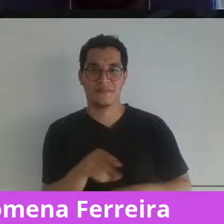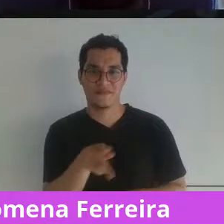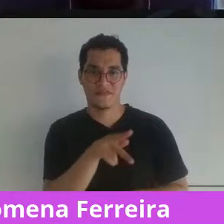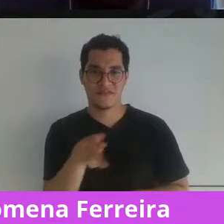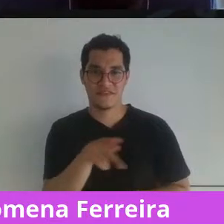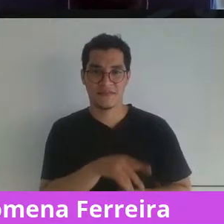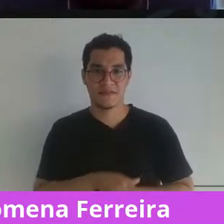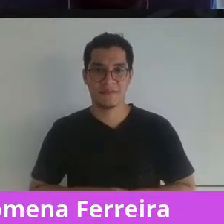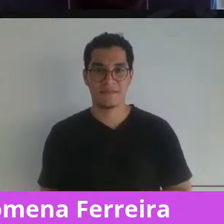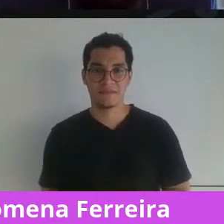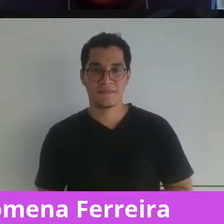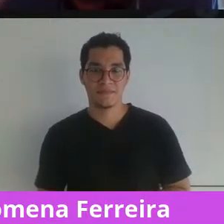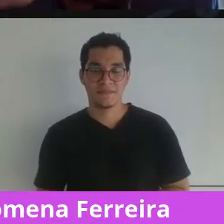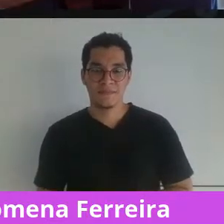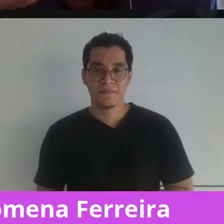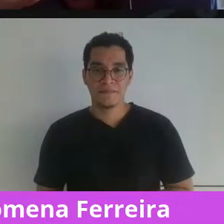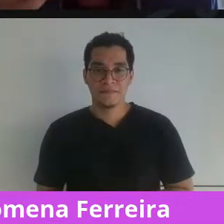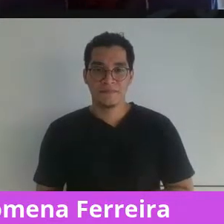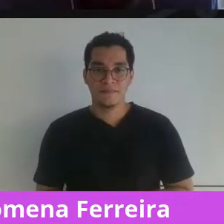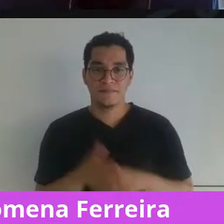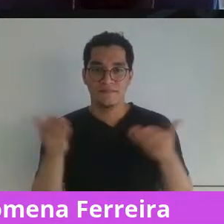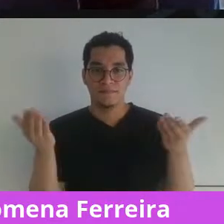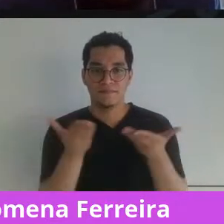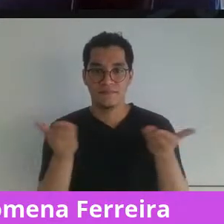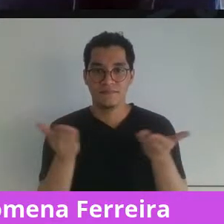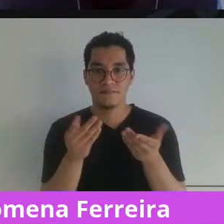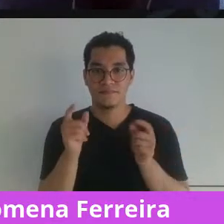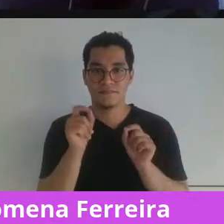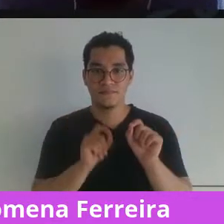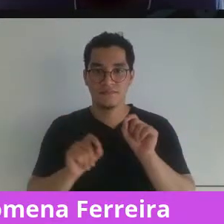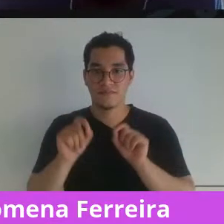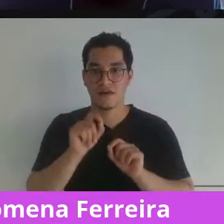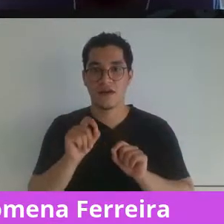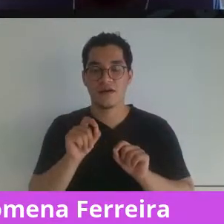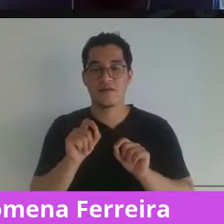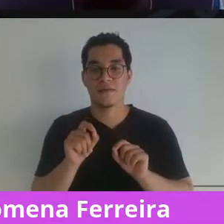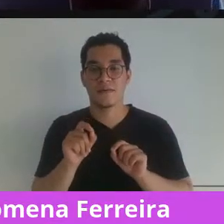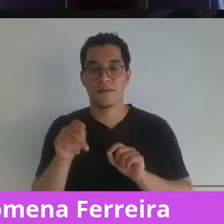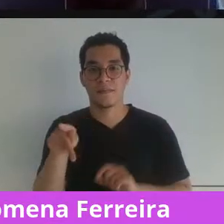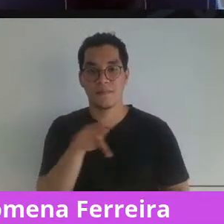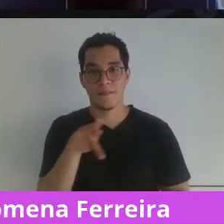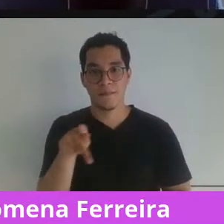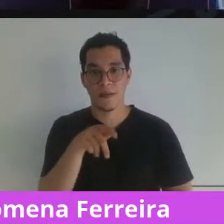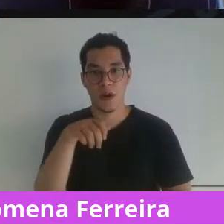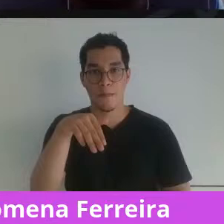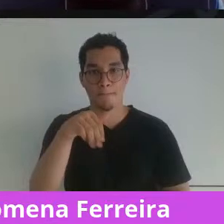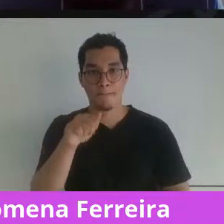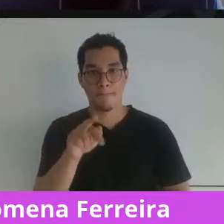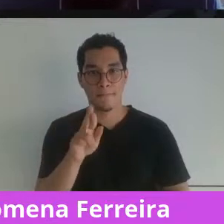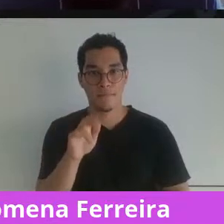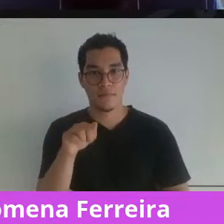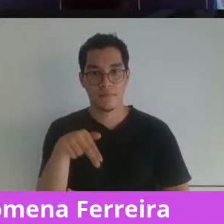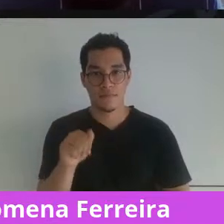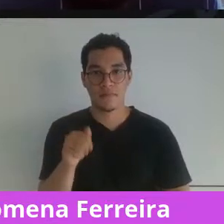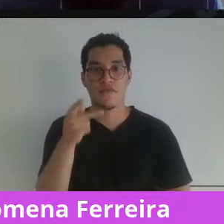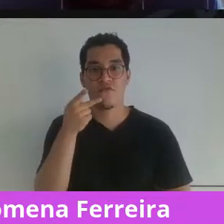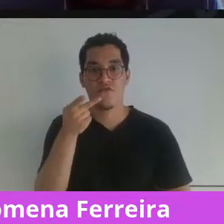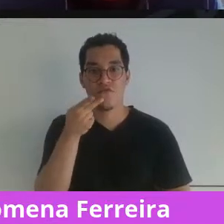Agora, a gente vai proferir, vai passar a palavra agora para a professora Mariana, né, para ela fazer